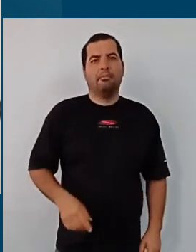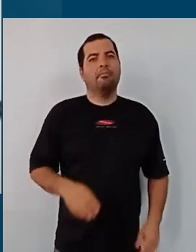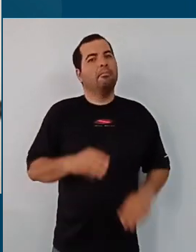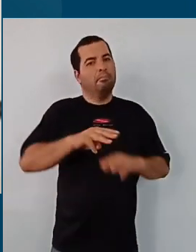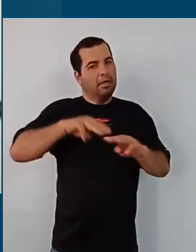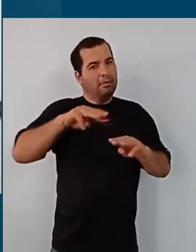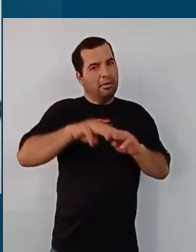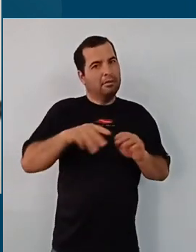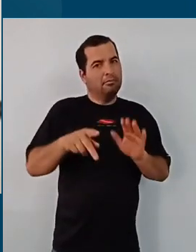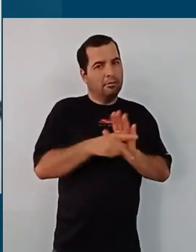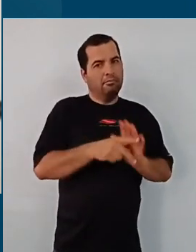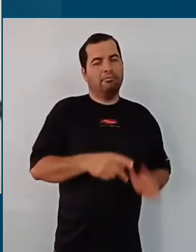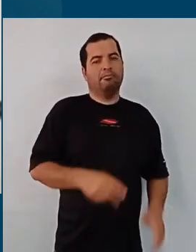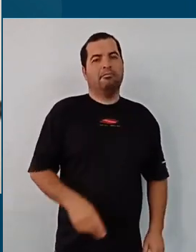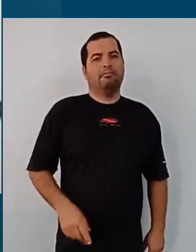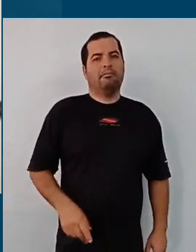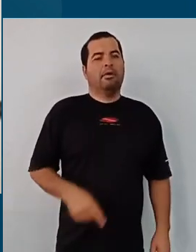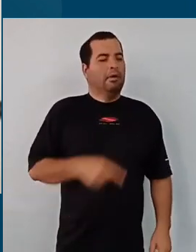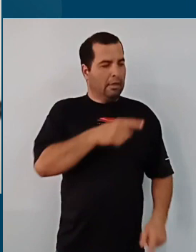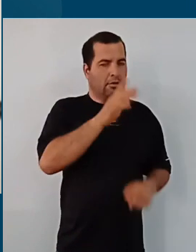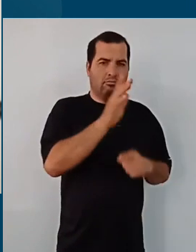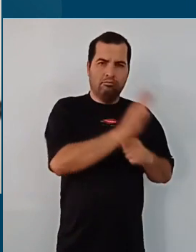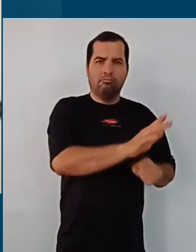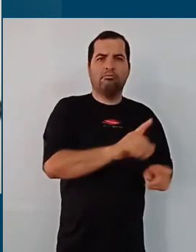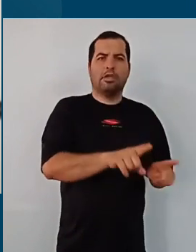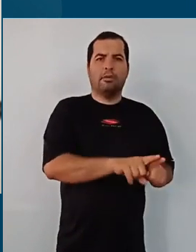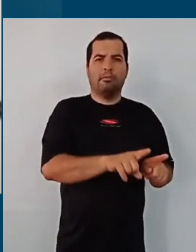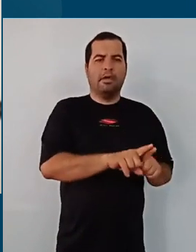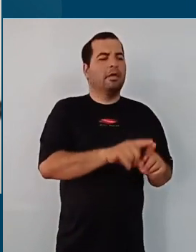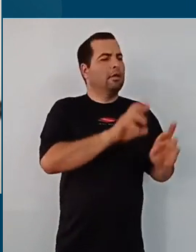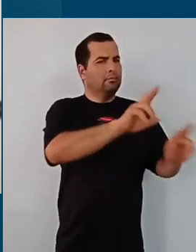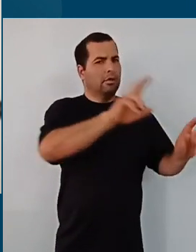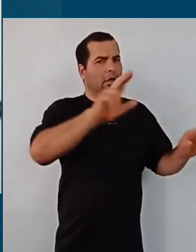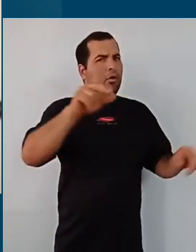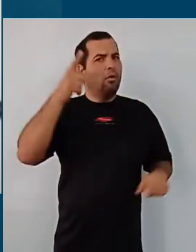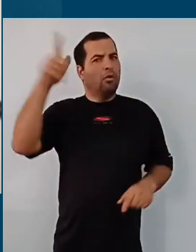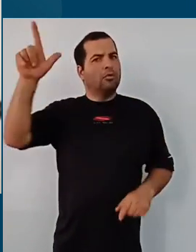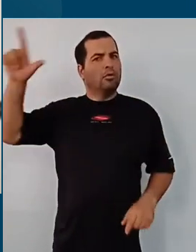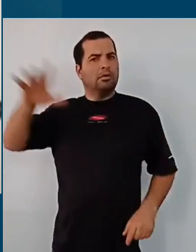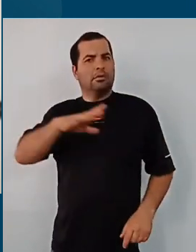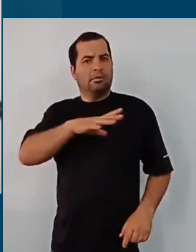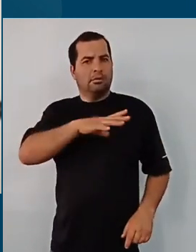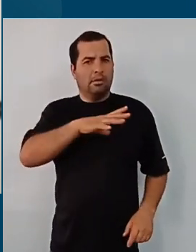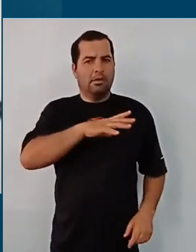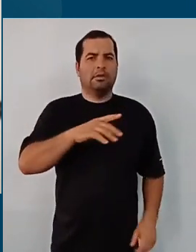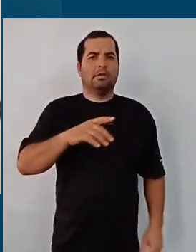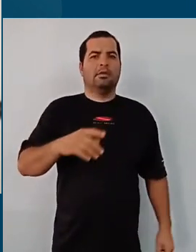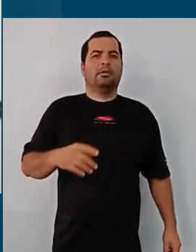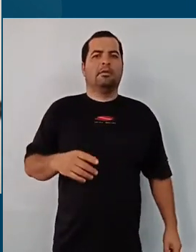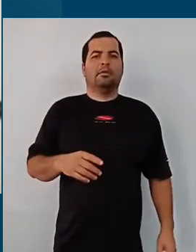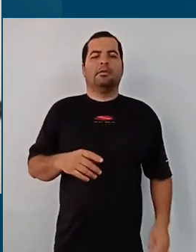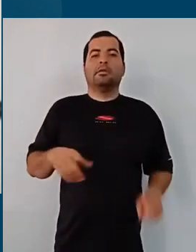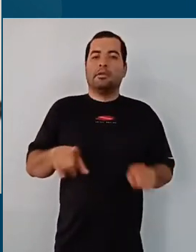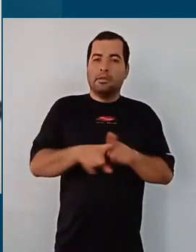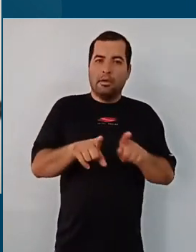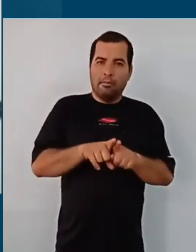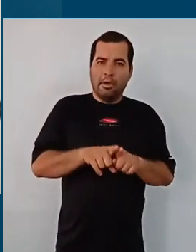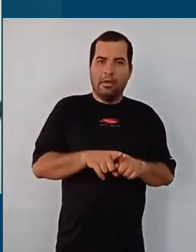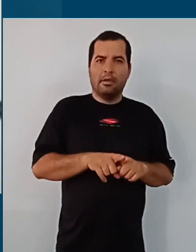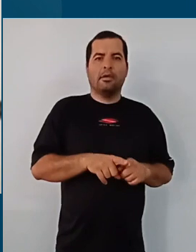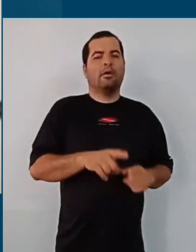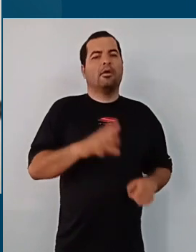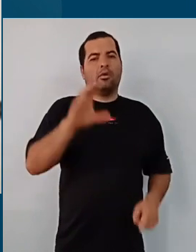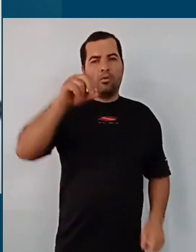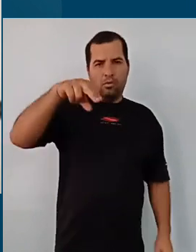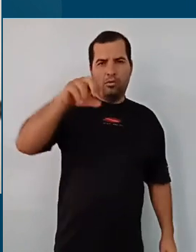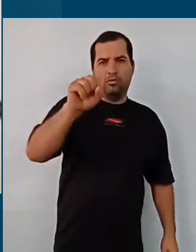de Matemática. Ela é assessora e parceira de diversas redes de ensinos e escolas, para as quais realiza consultorias